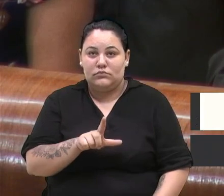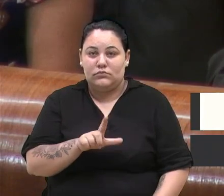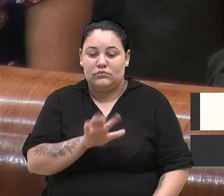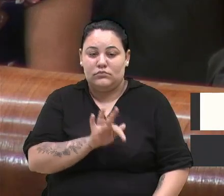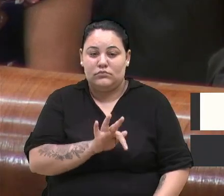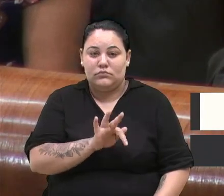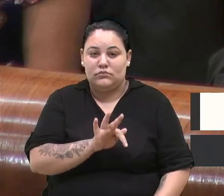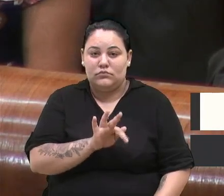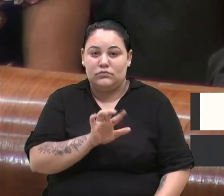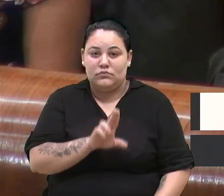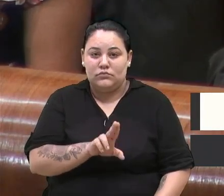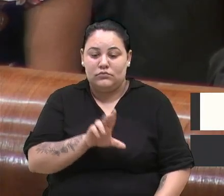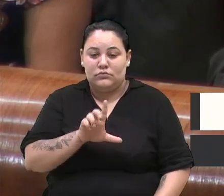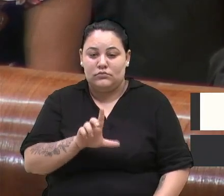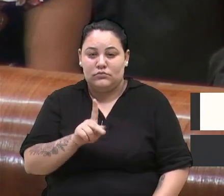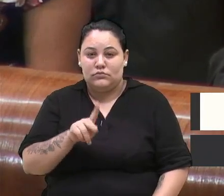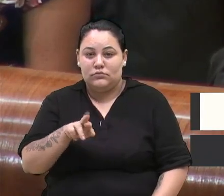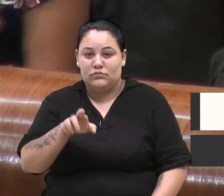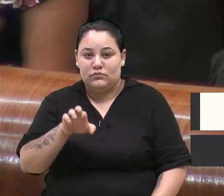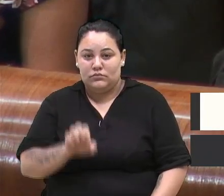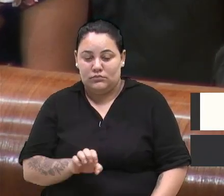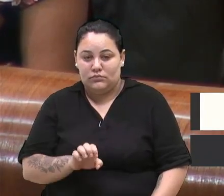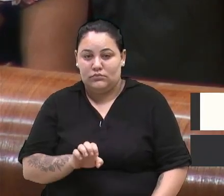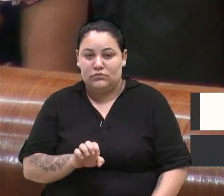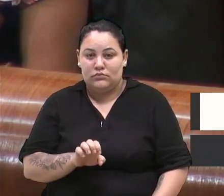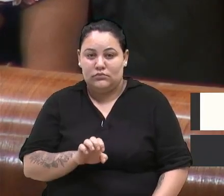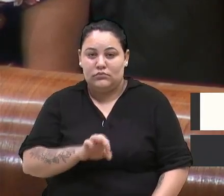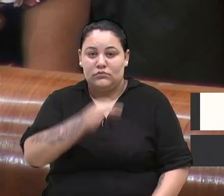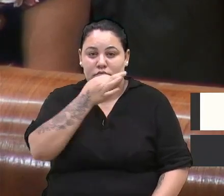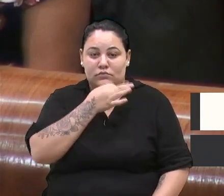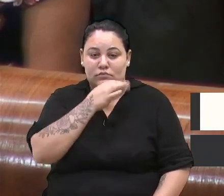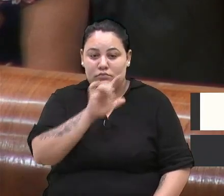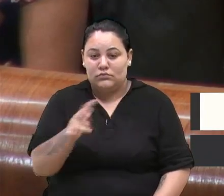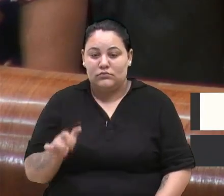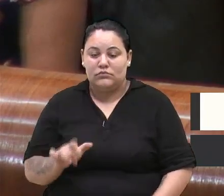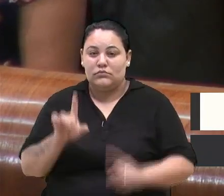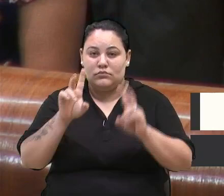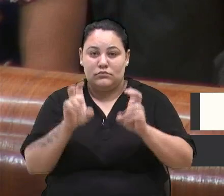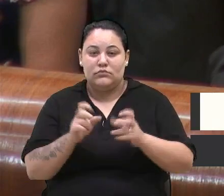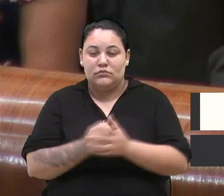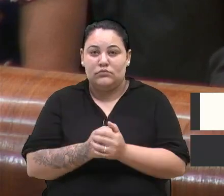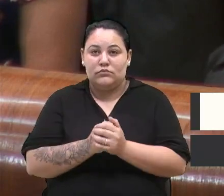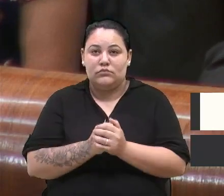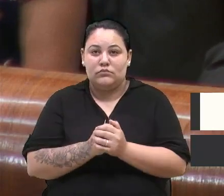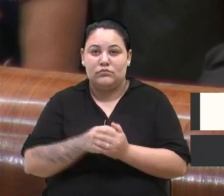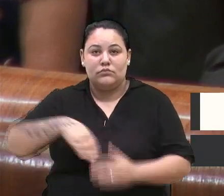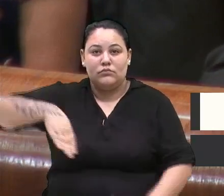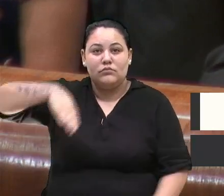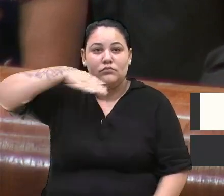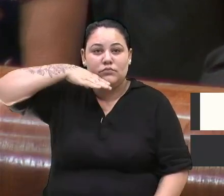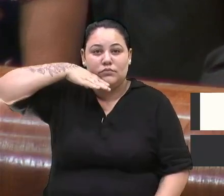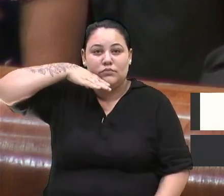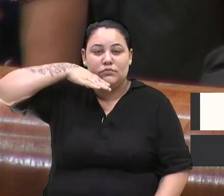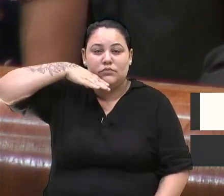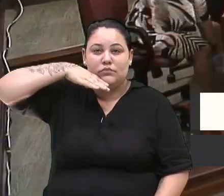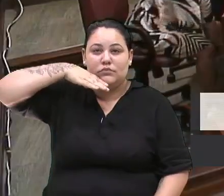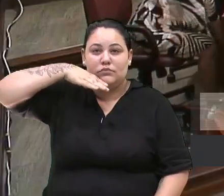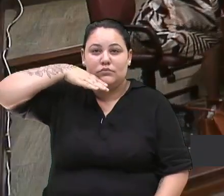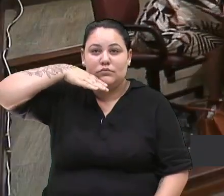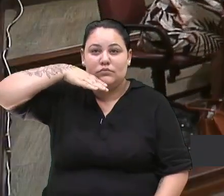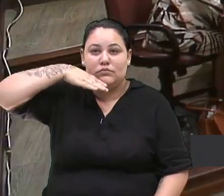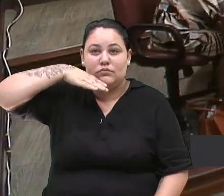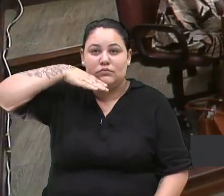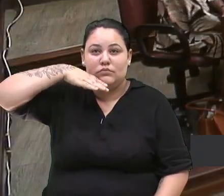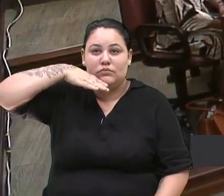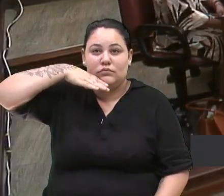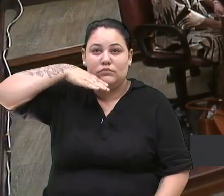do município de Caxias do Sul e da outras providências. Relator Bortoluz. Relator